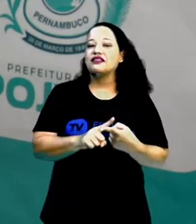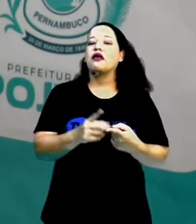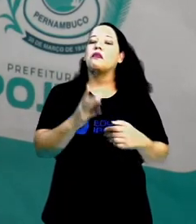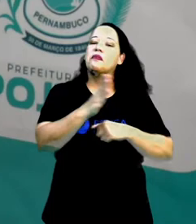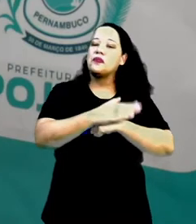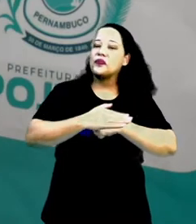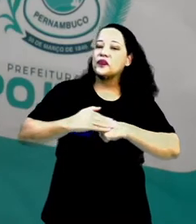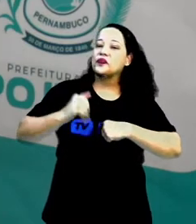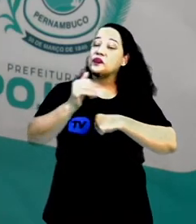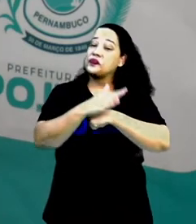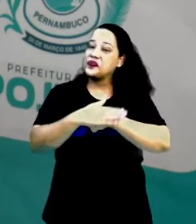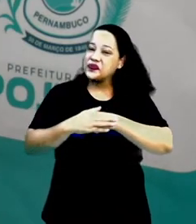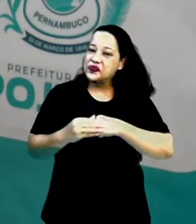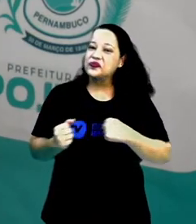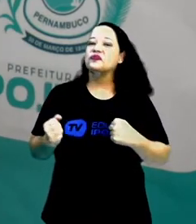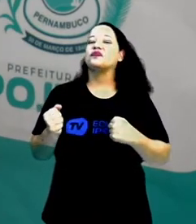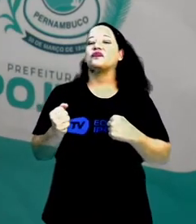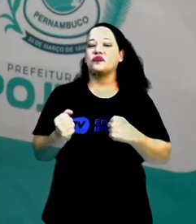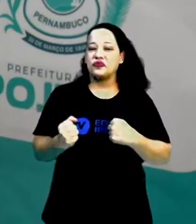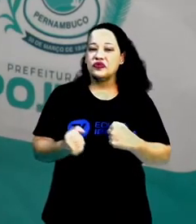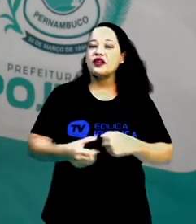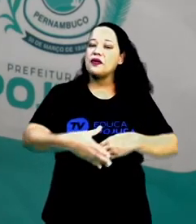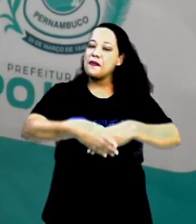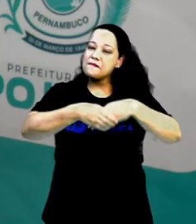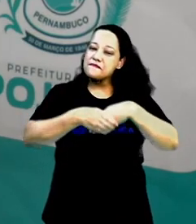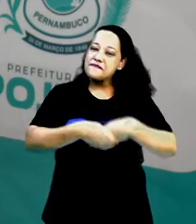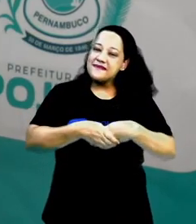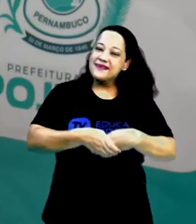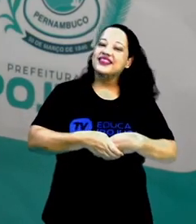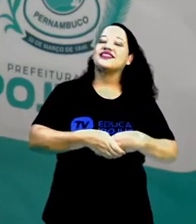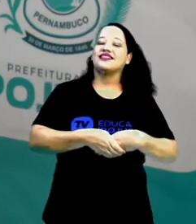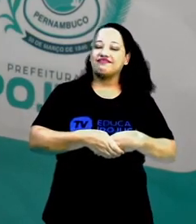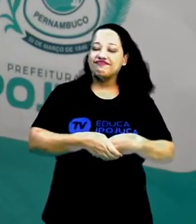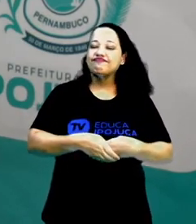carinho, muito compromisso.